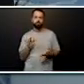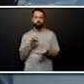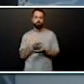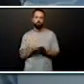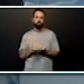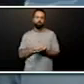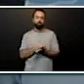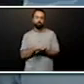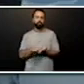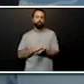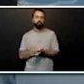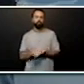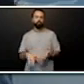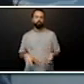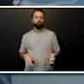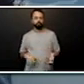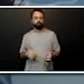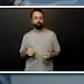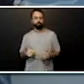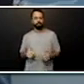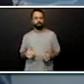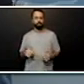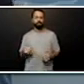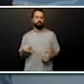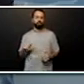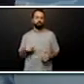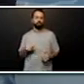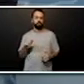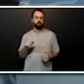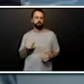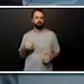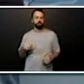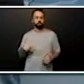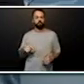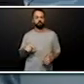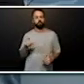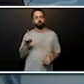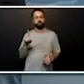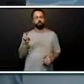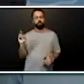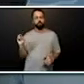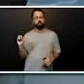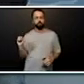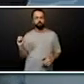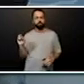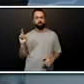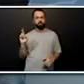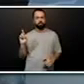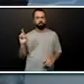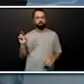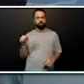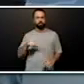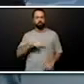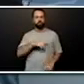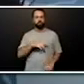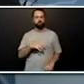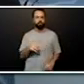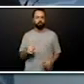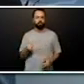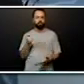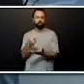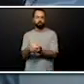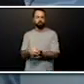R$10. Paguei aquela conta na padaria. Quanto sobrou?